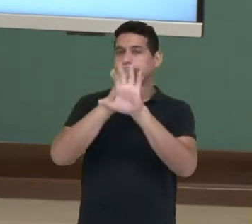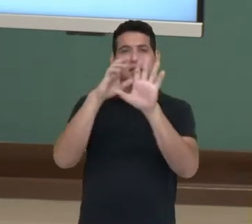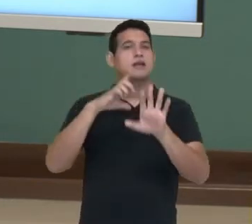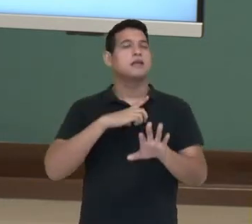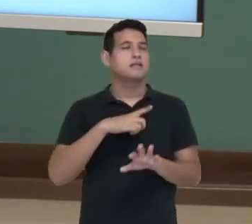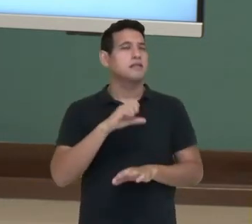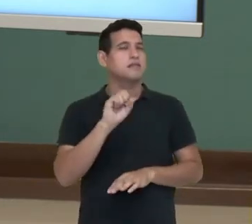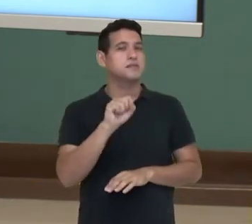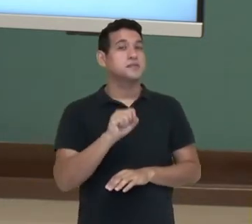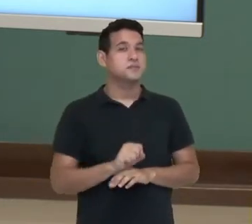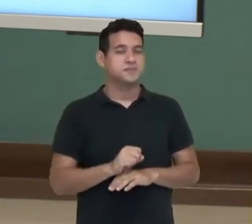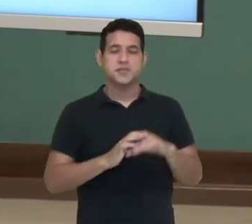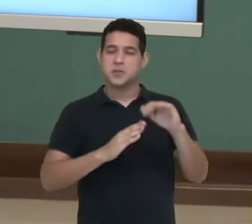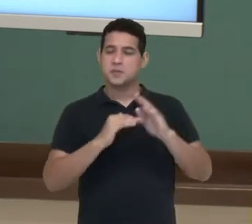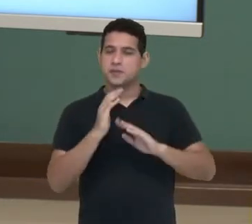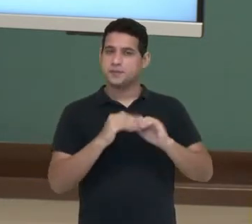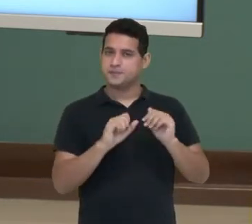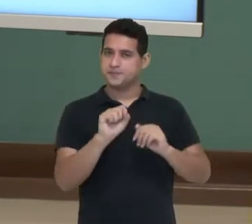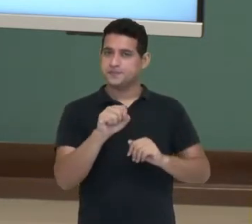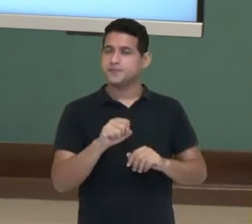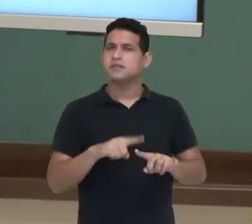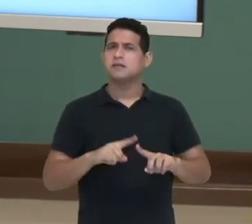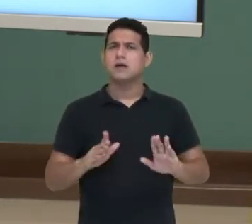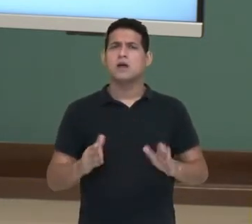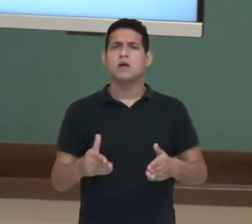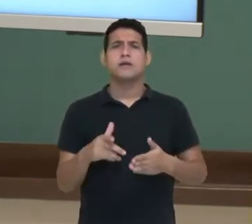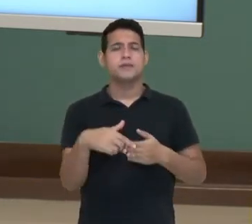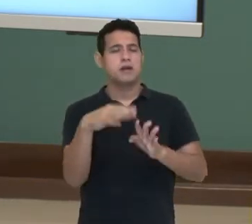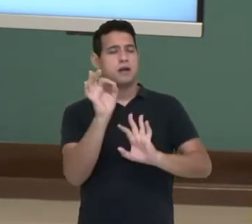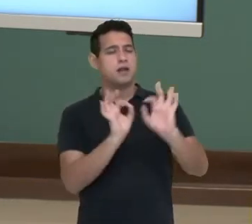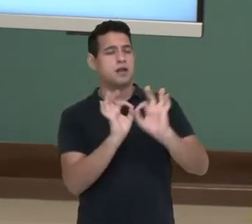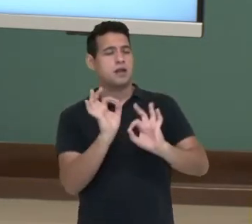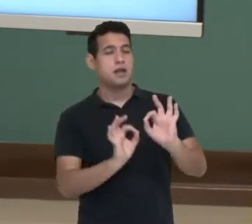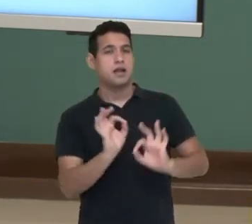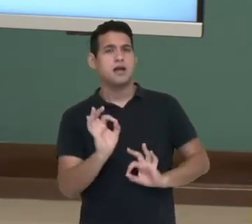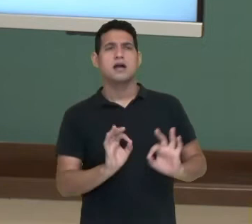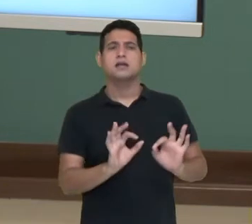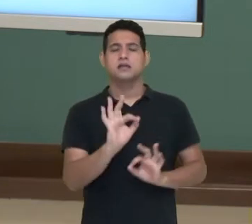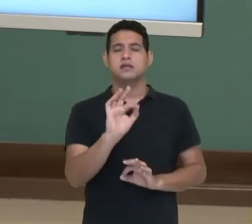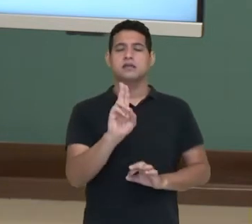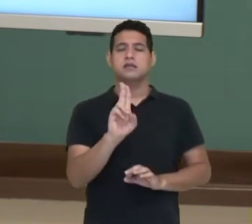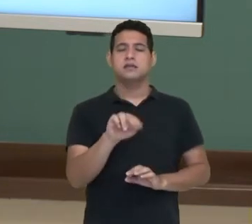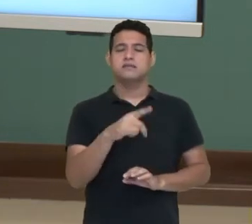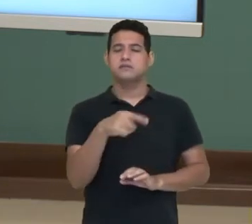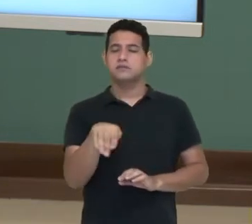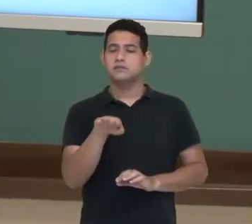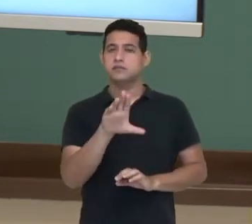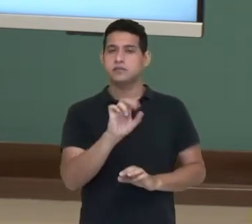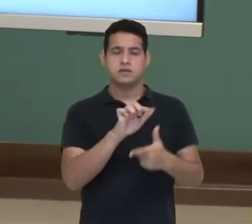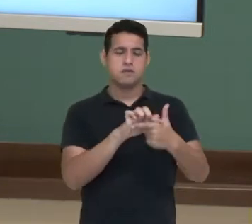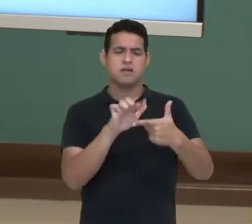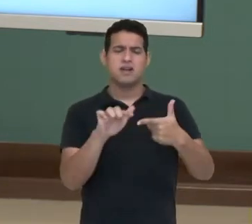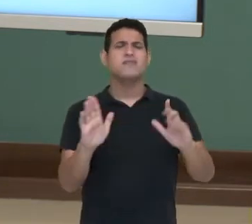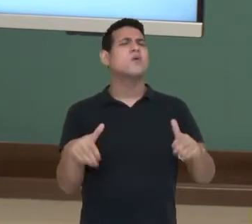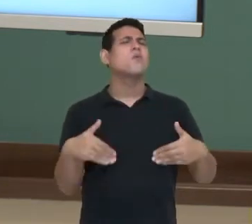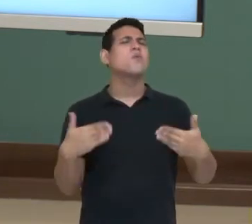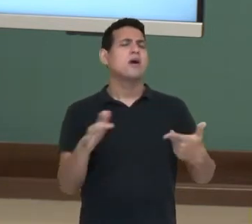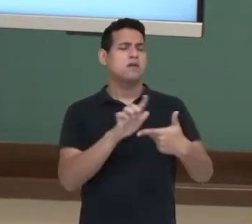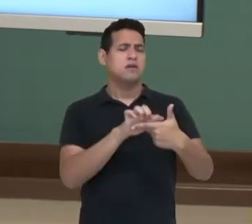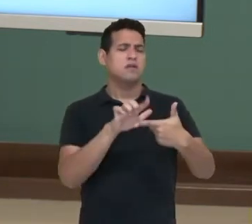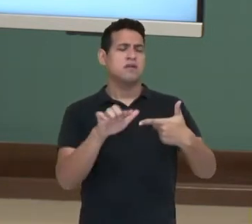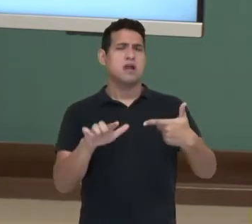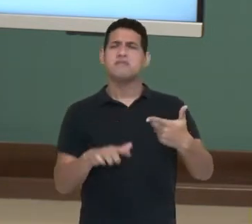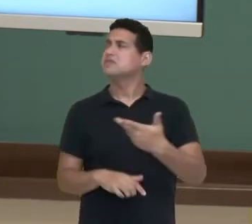isso sim na prática. E agora para você montar a função gráfica ali, ó. Qual é o gráfico